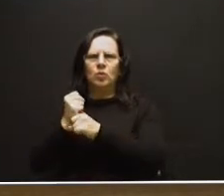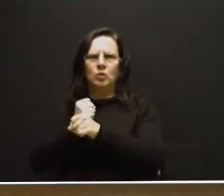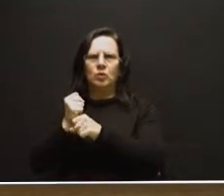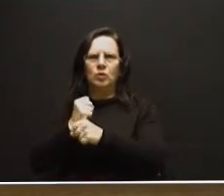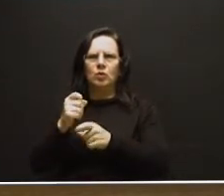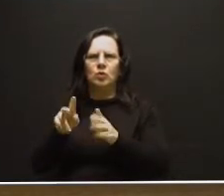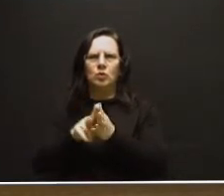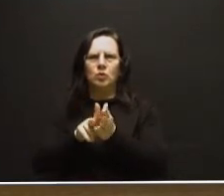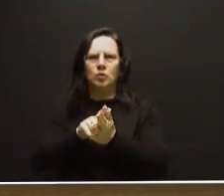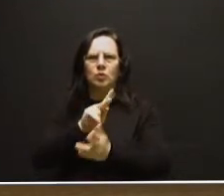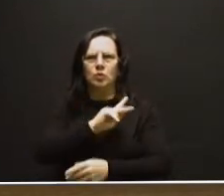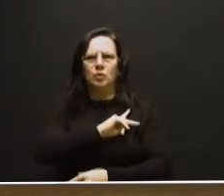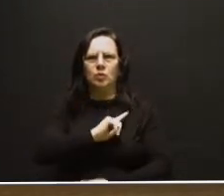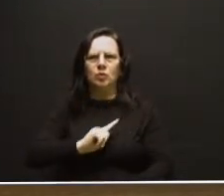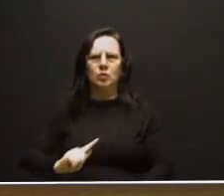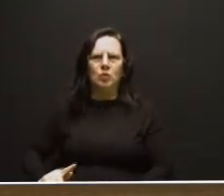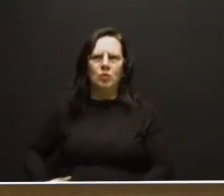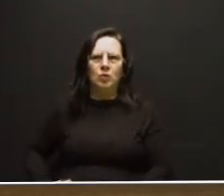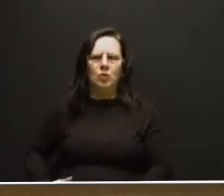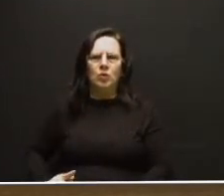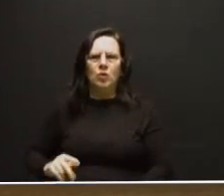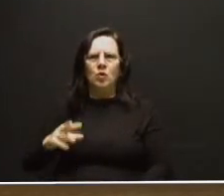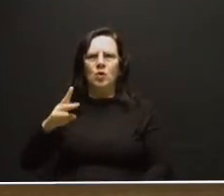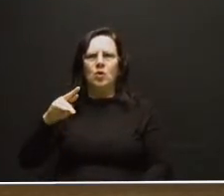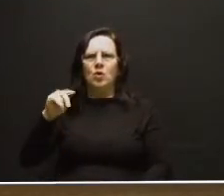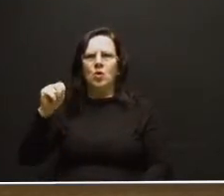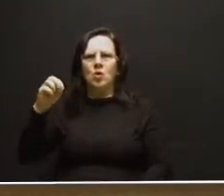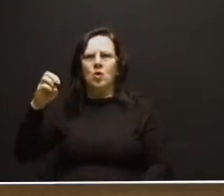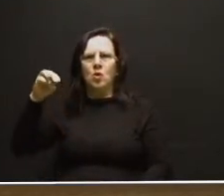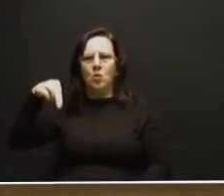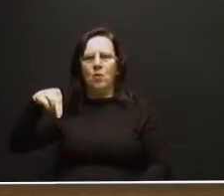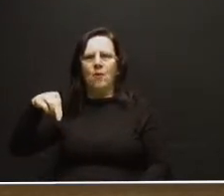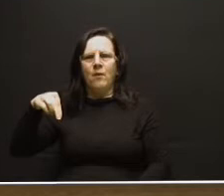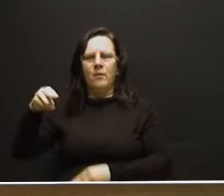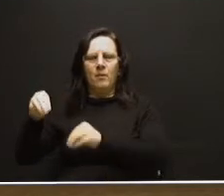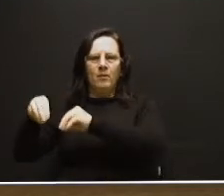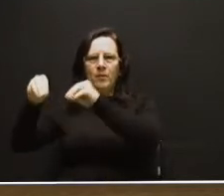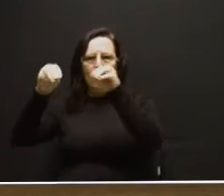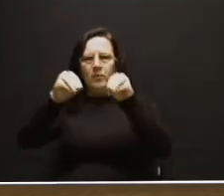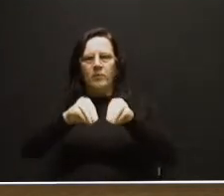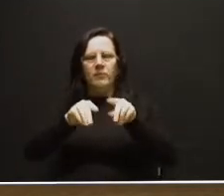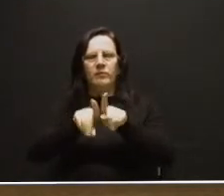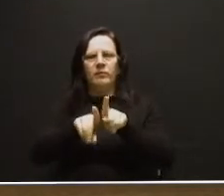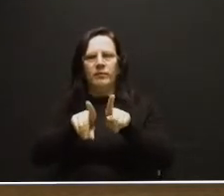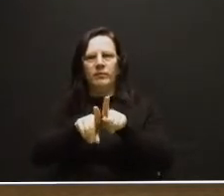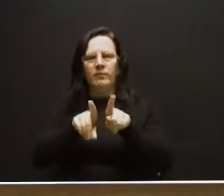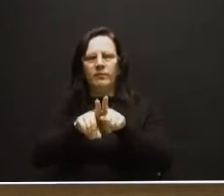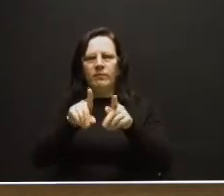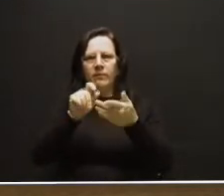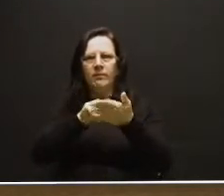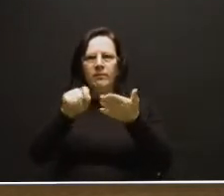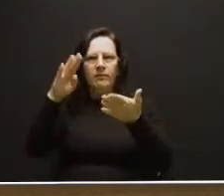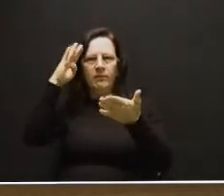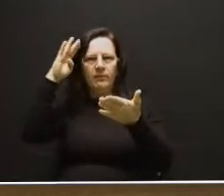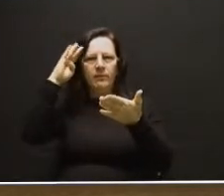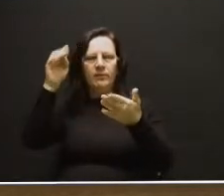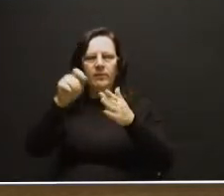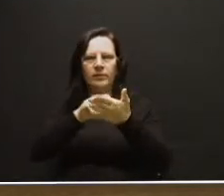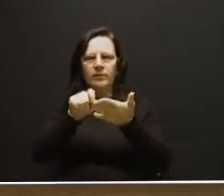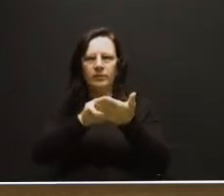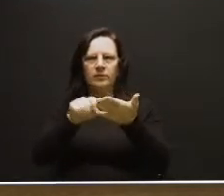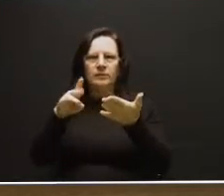governo tirou o procon dirá tirou pessoa que retira a ige lá o alistamento militar tirou dirá